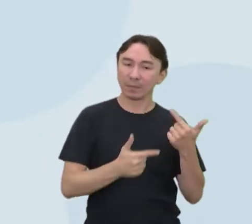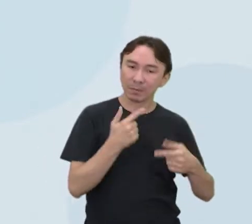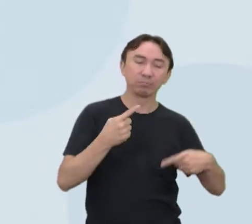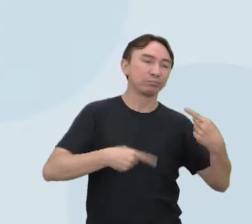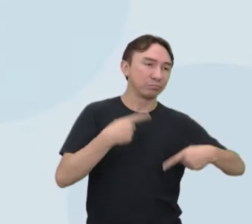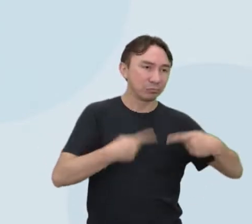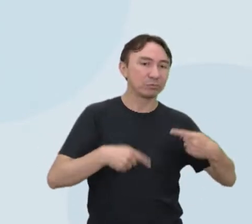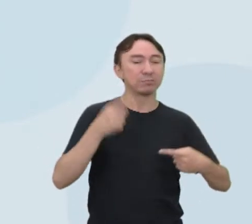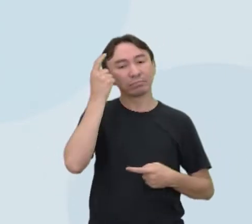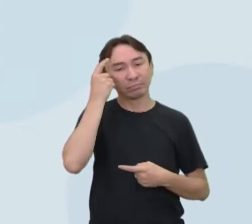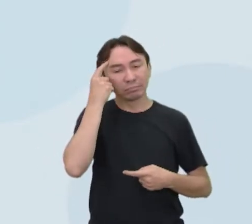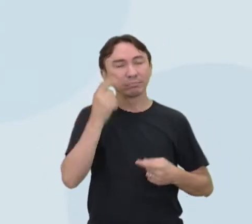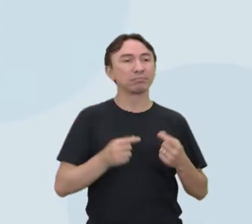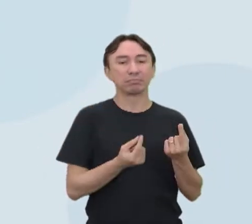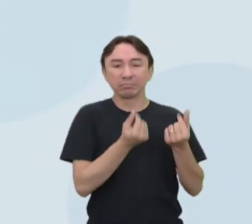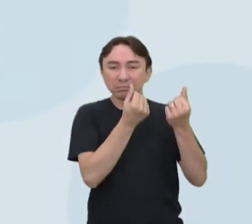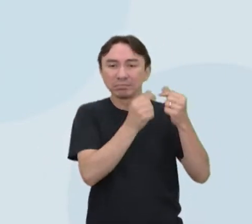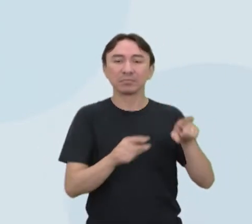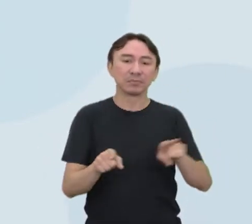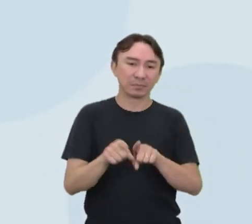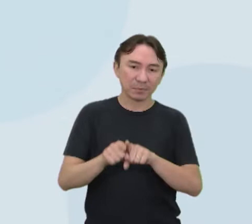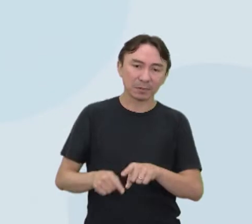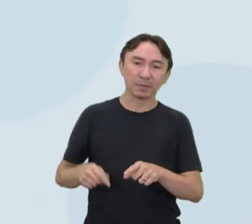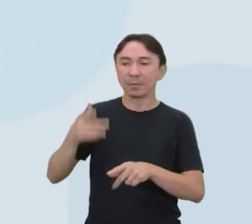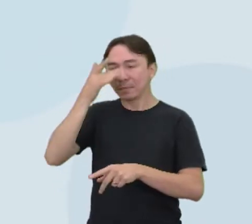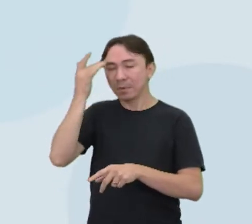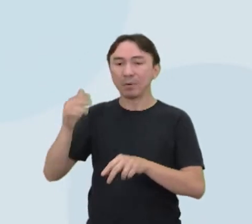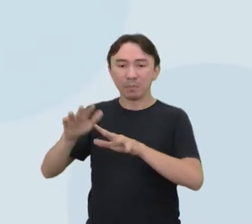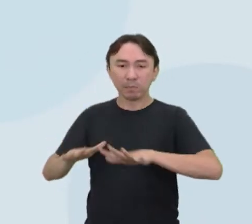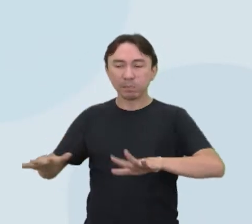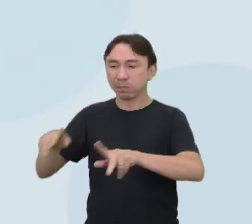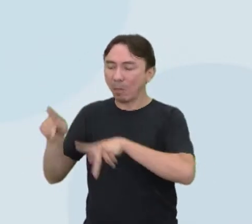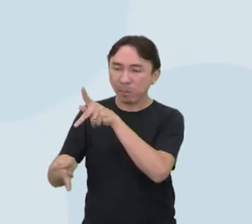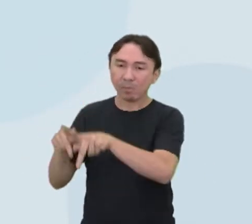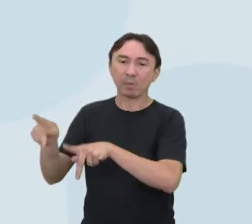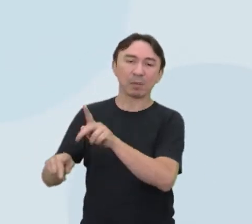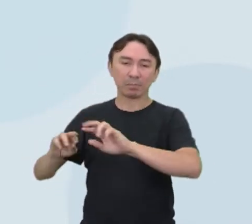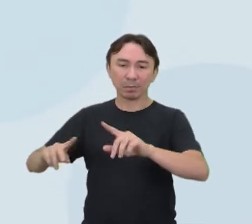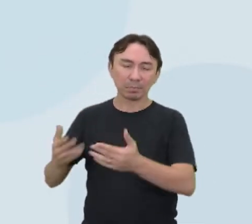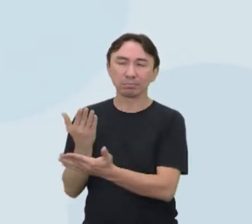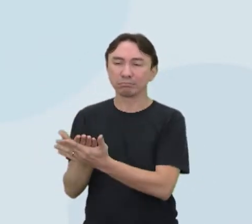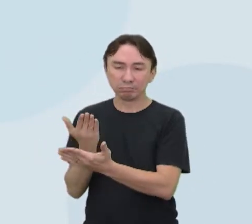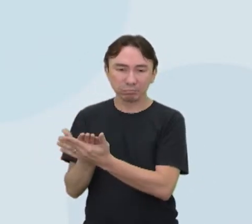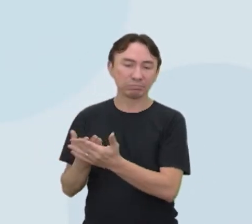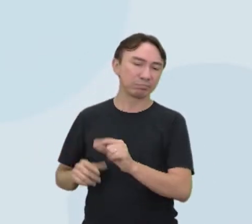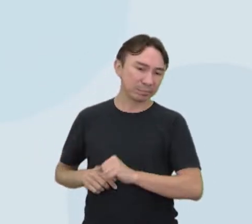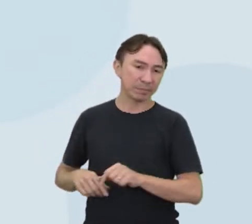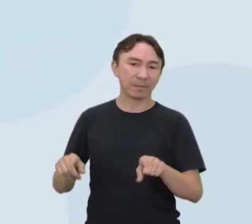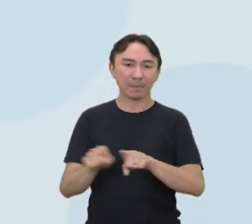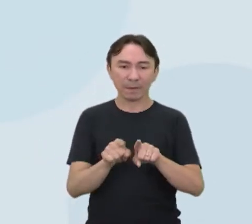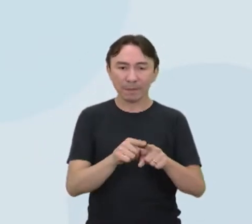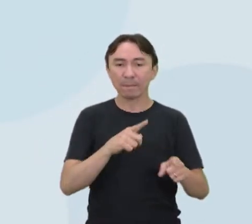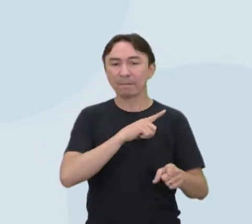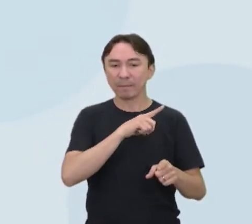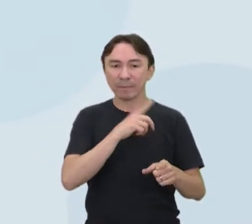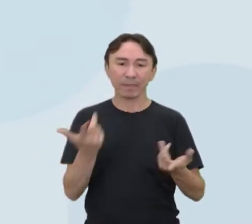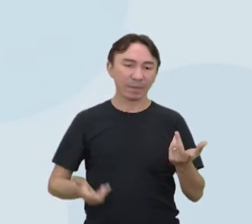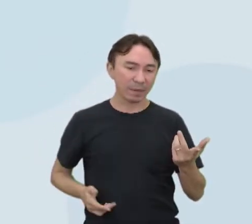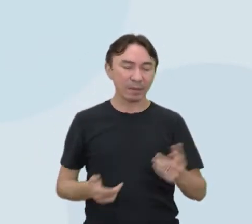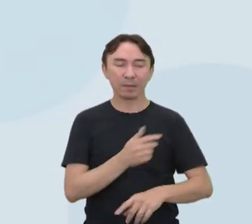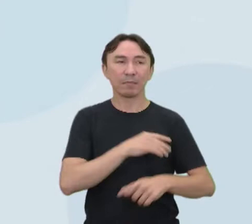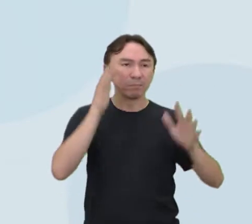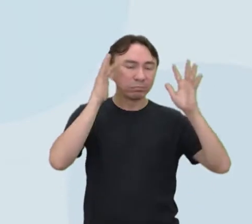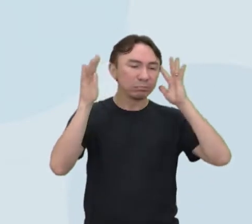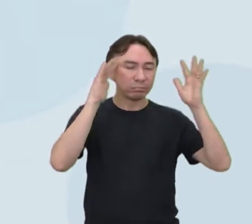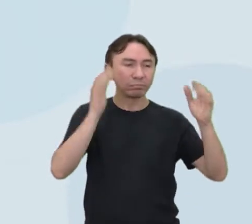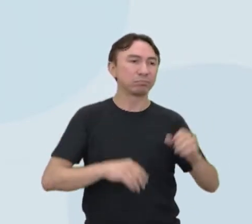pensamento econômico, demografia, investigação das populações humanas, tá? Reflexões sobre o poder do contrato social, as